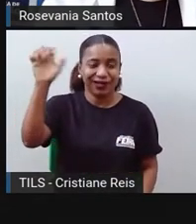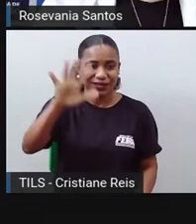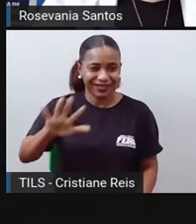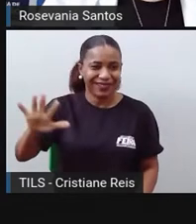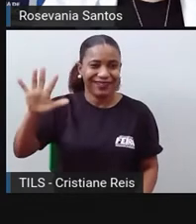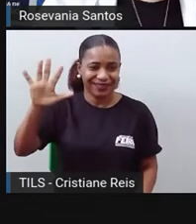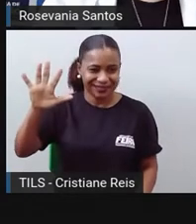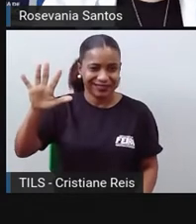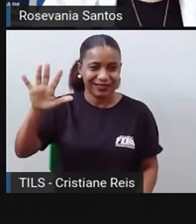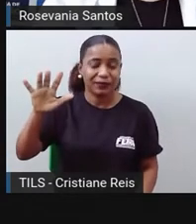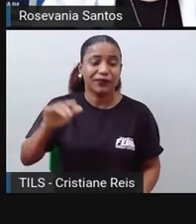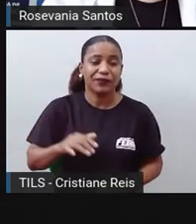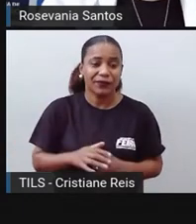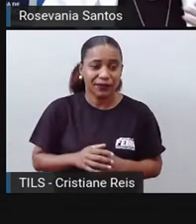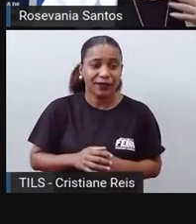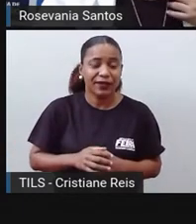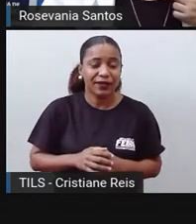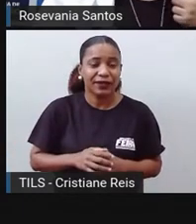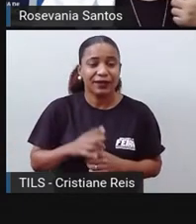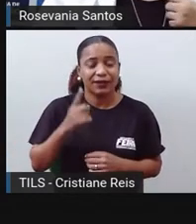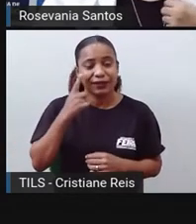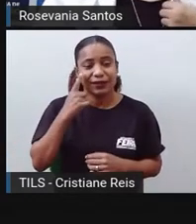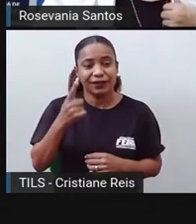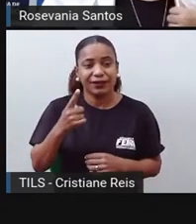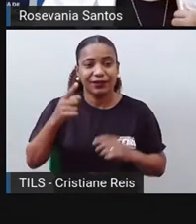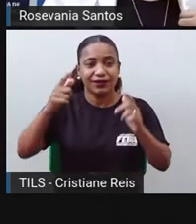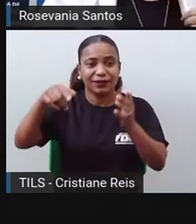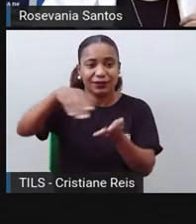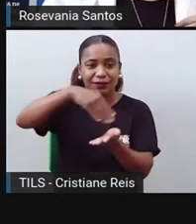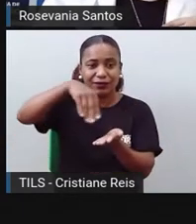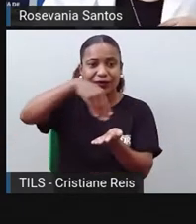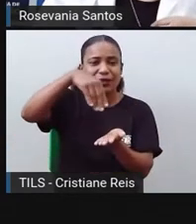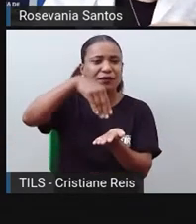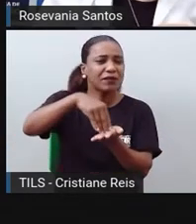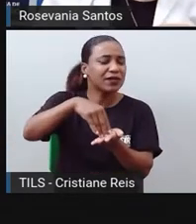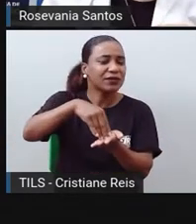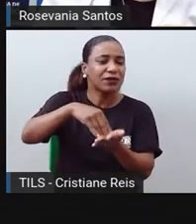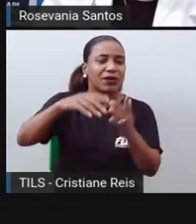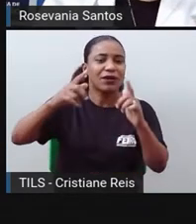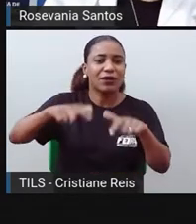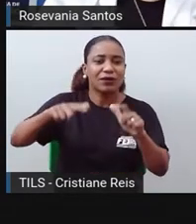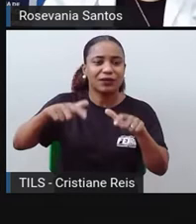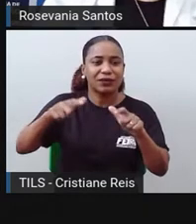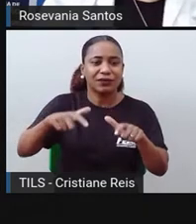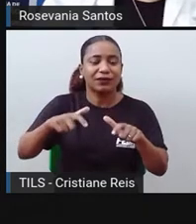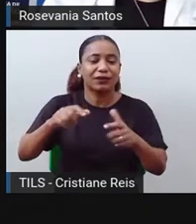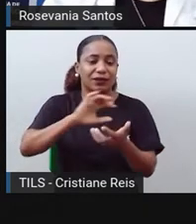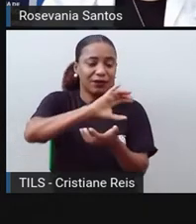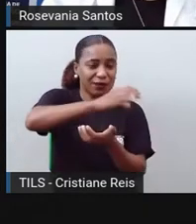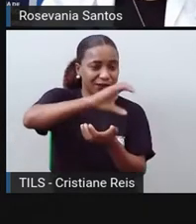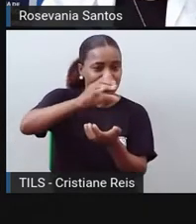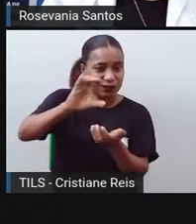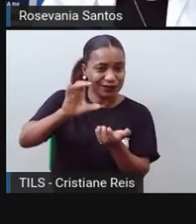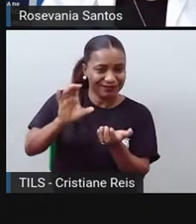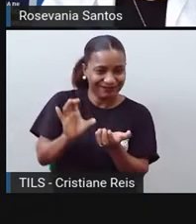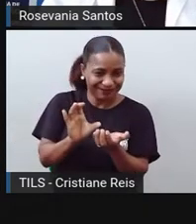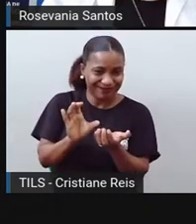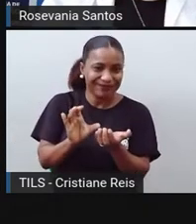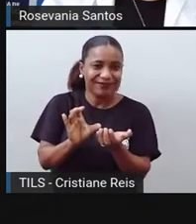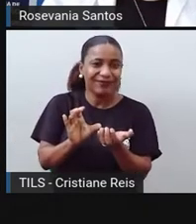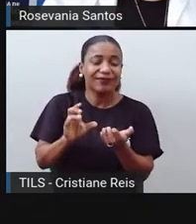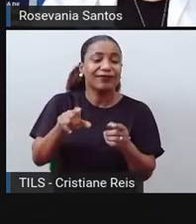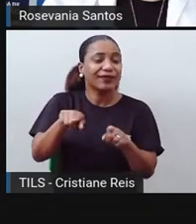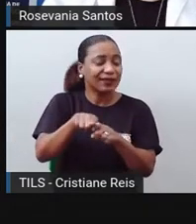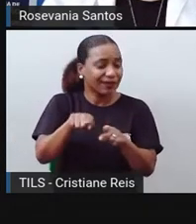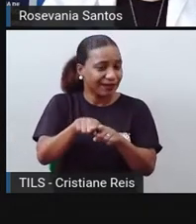maioria do povo, né, chama realmente de Oriente Médio, que é encontro desses três continentes, que eu já falei, e